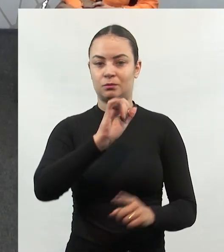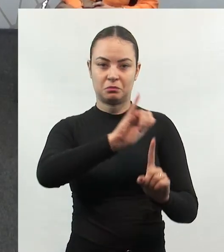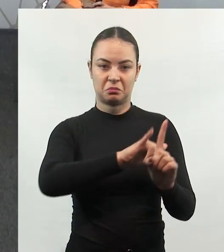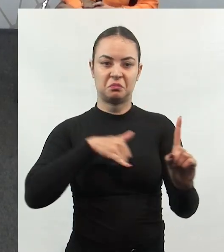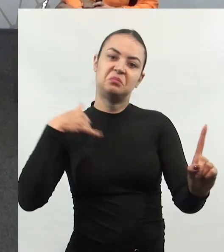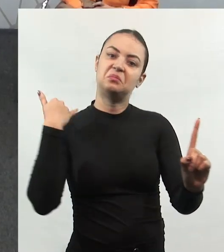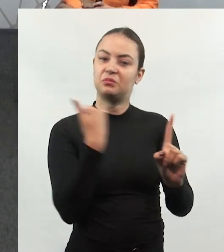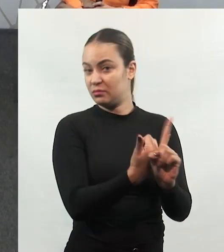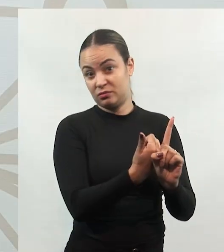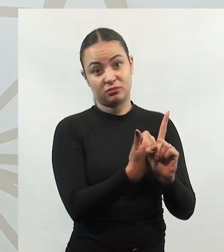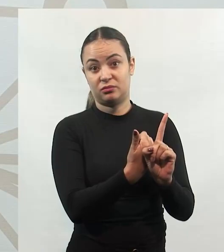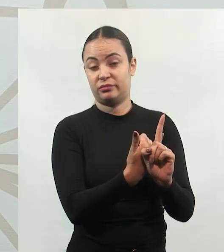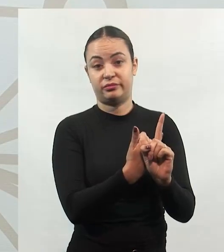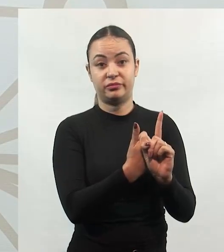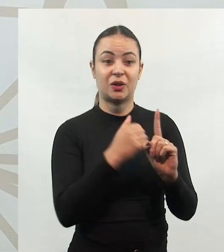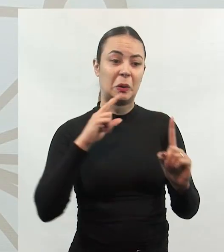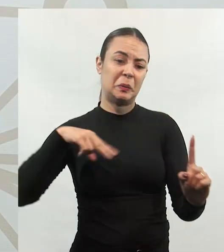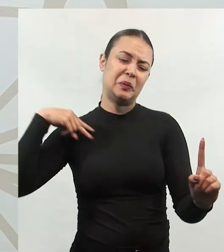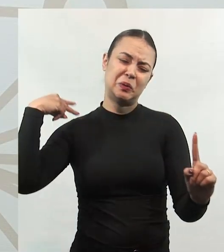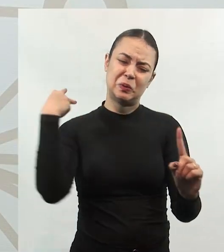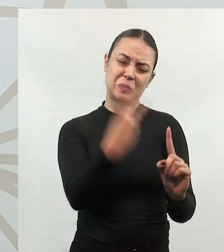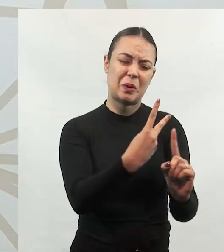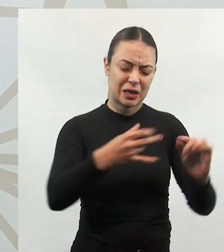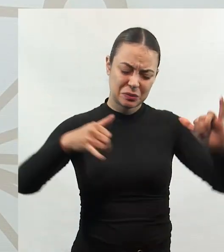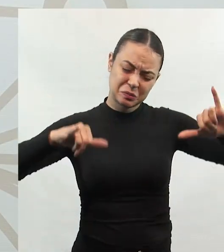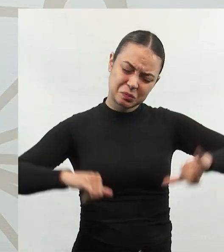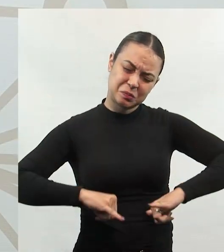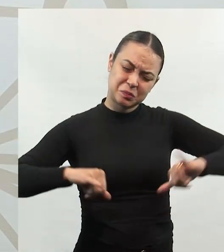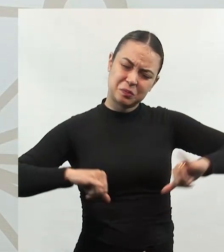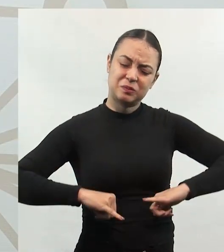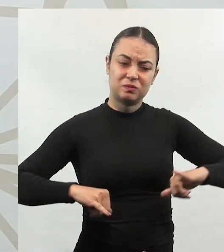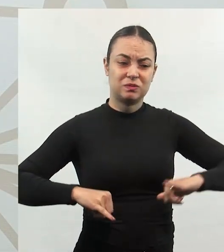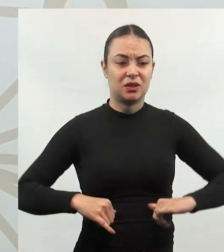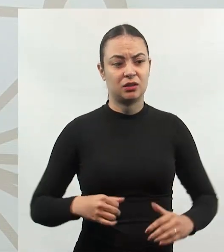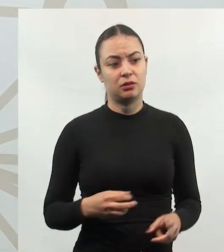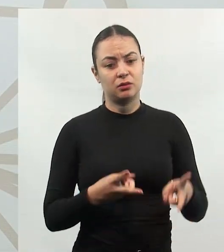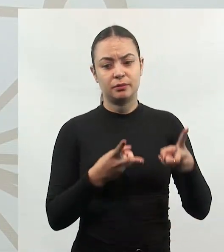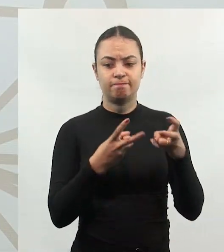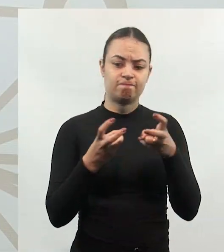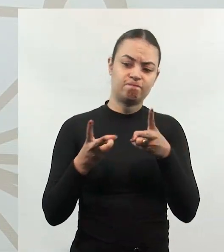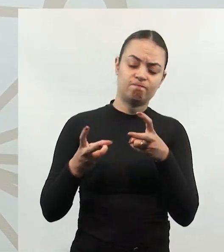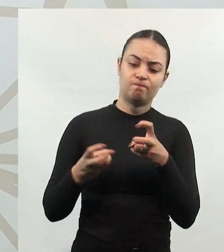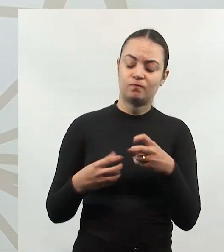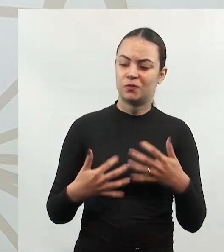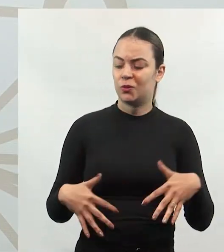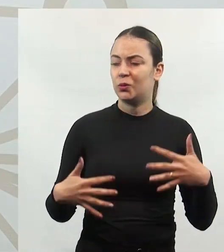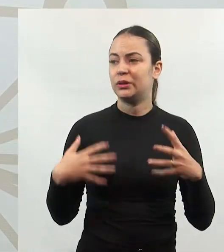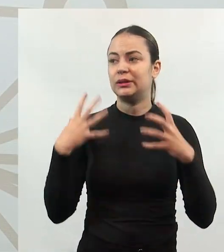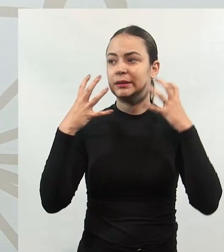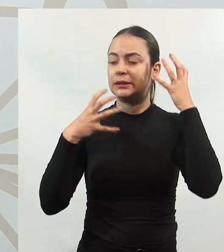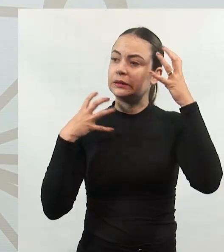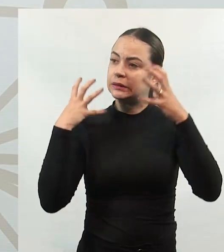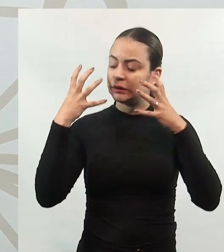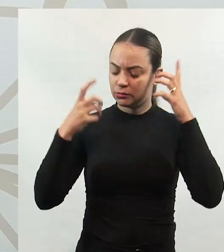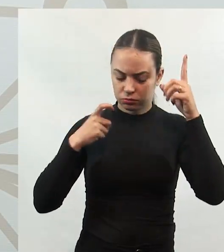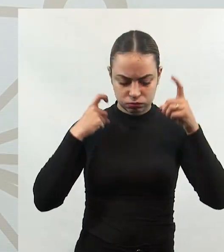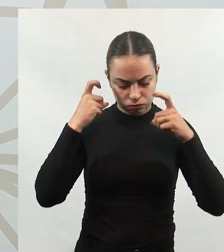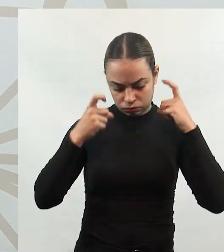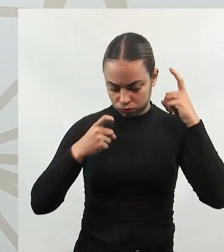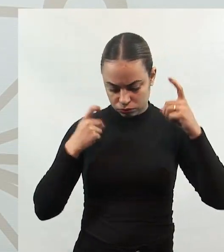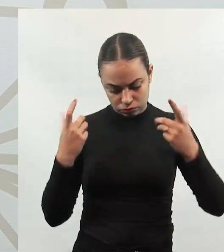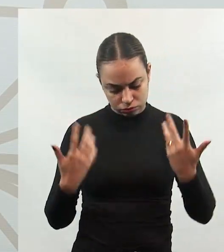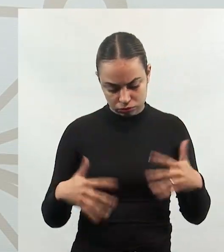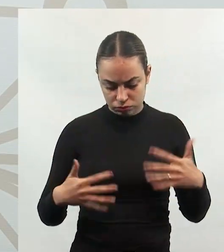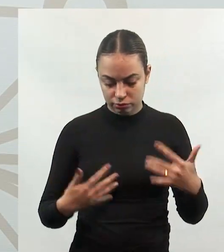eu não esqueci, da 2ª série, e tinha uma criança que ela cheirava mal, porque ela